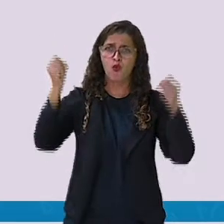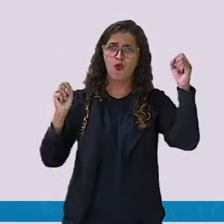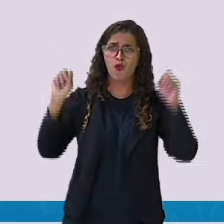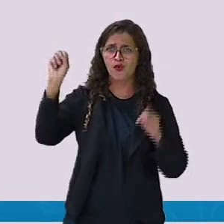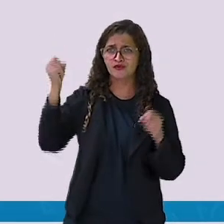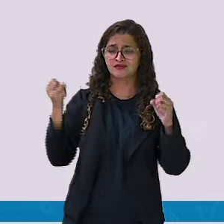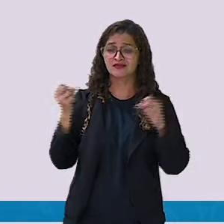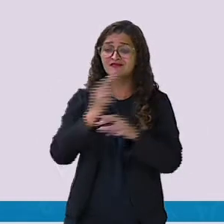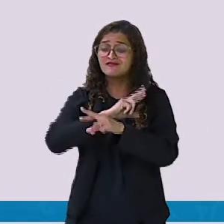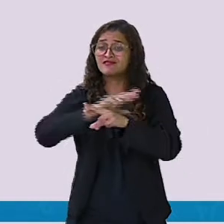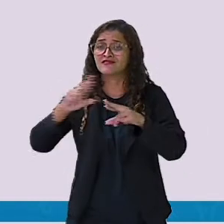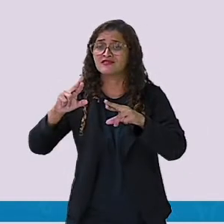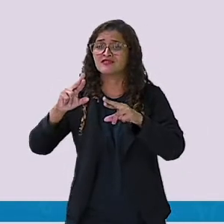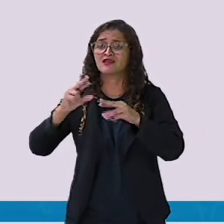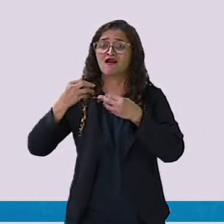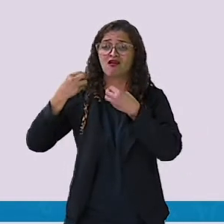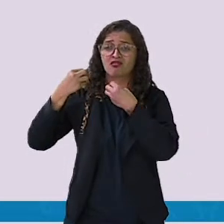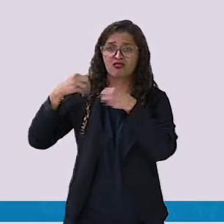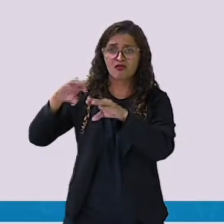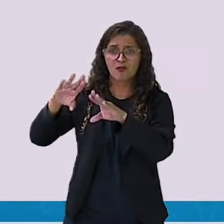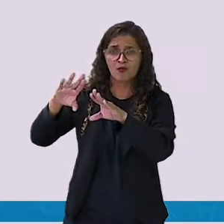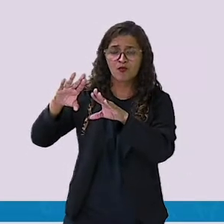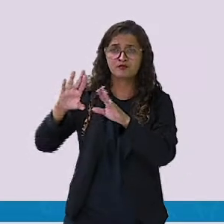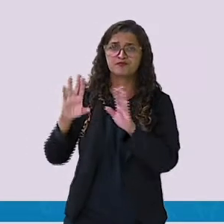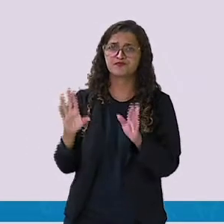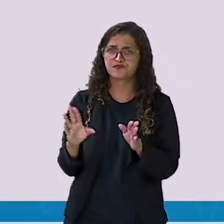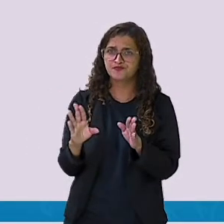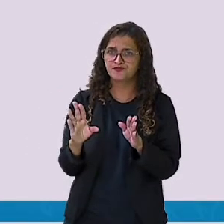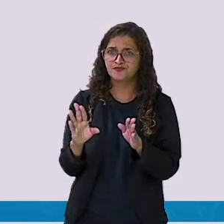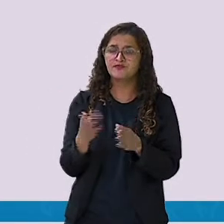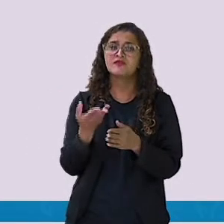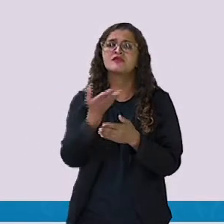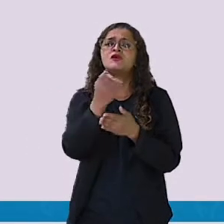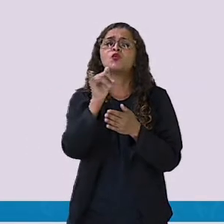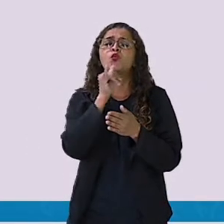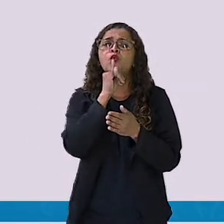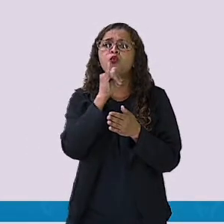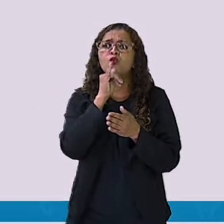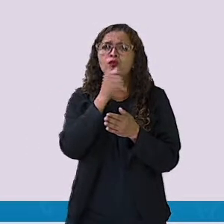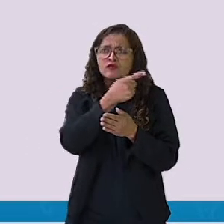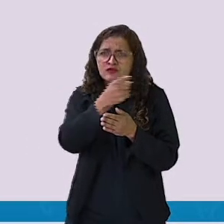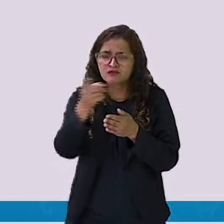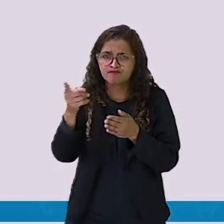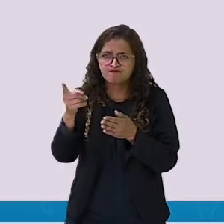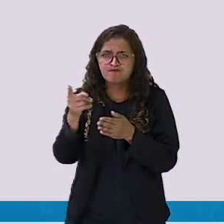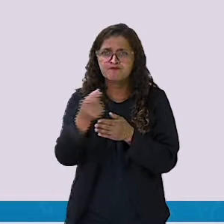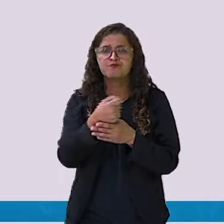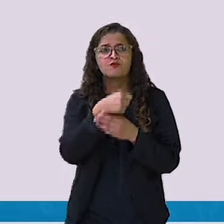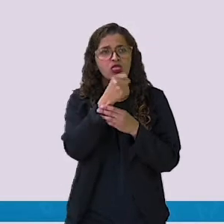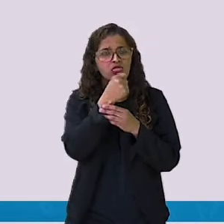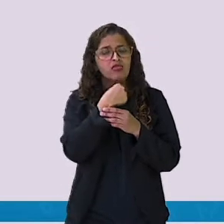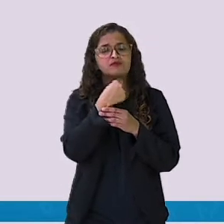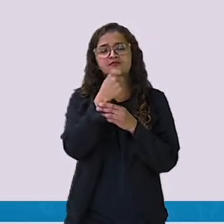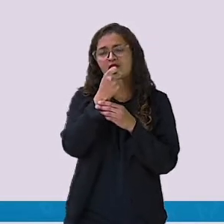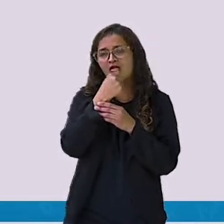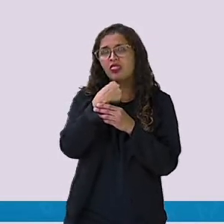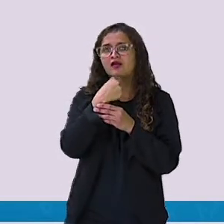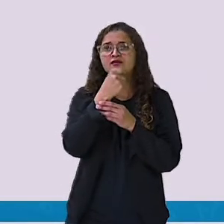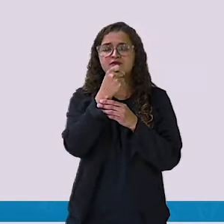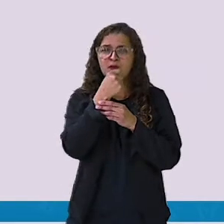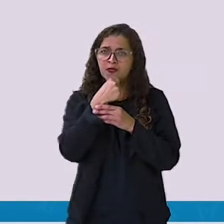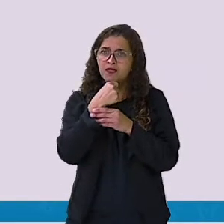aqui, pensar? O palitinho do picolé que você chupa, ele teve que passar